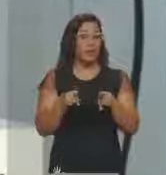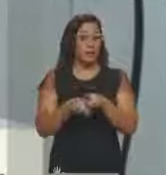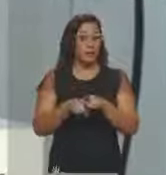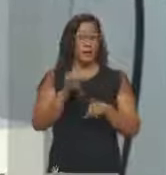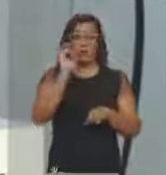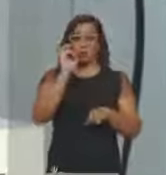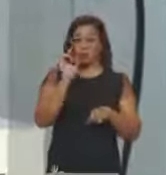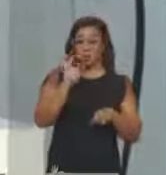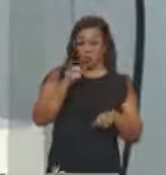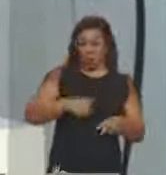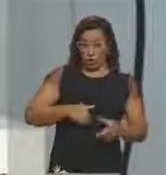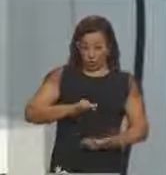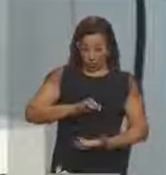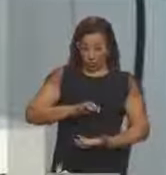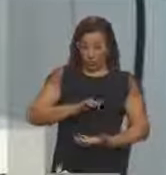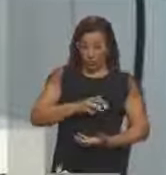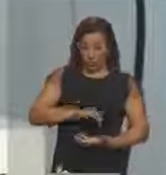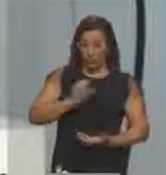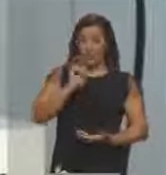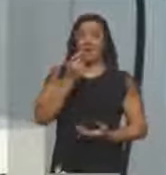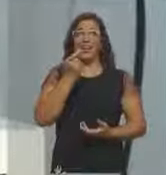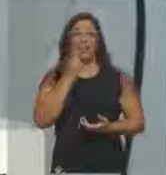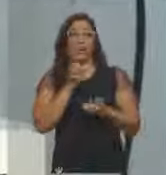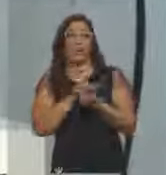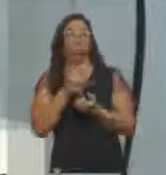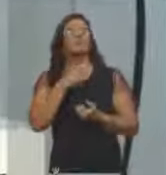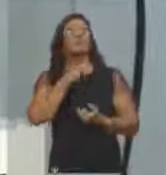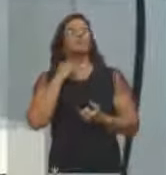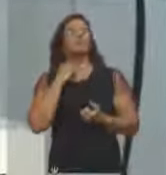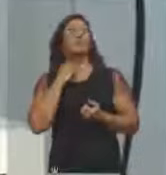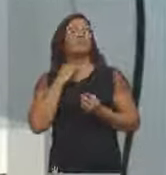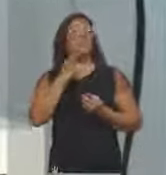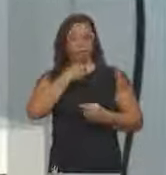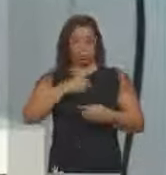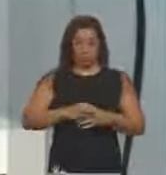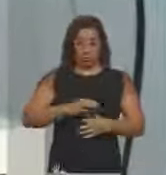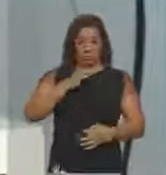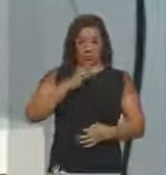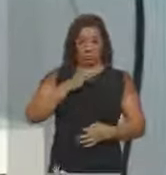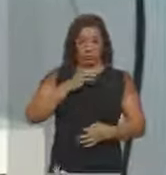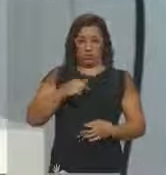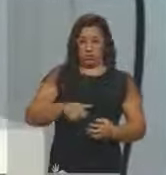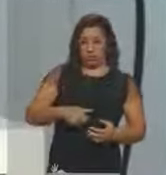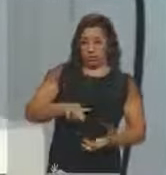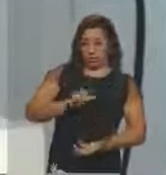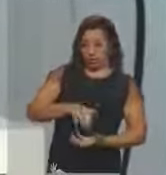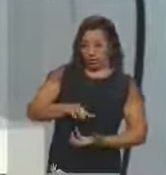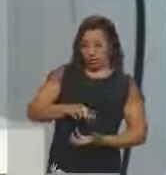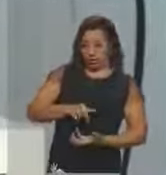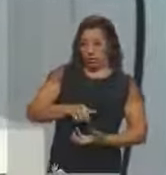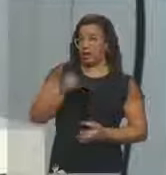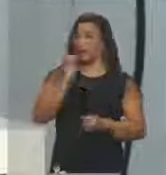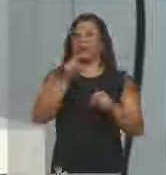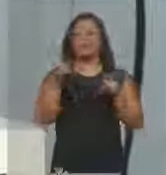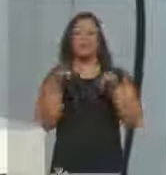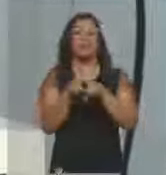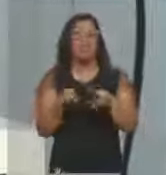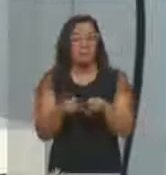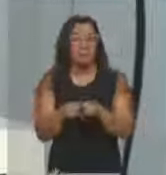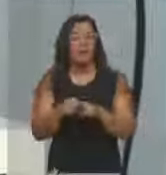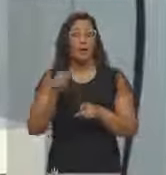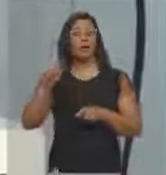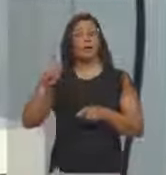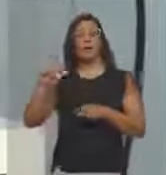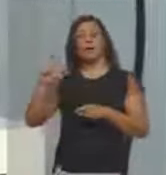pelos órgãos da digestão, que é a boca, que é a faringe, que é o esôfago, que é o estômago, que é o intestino, mas também é constituído por